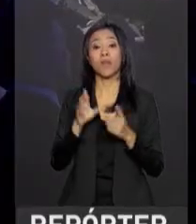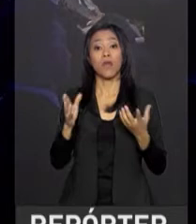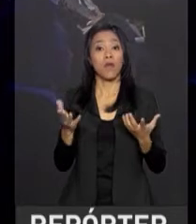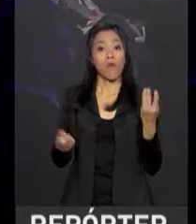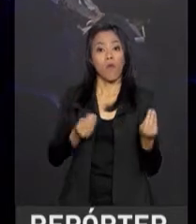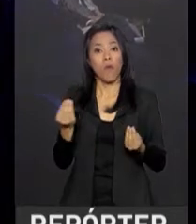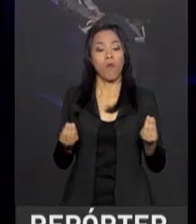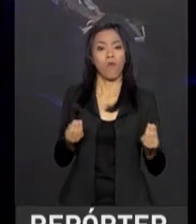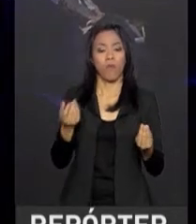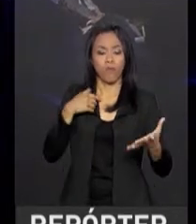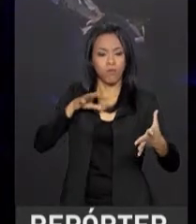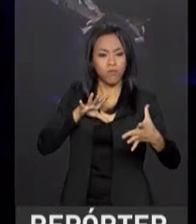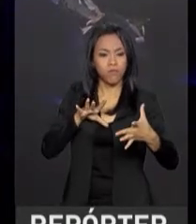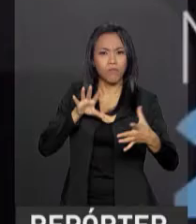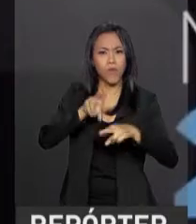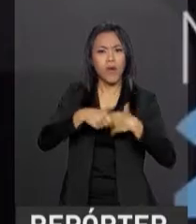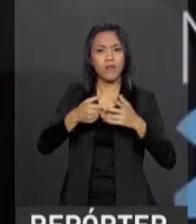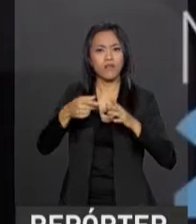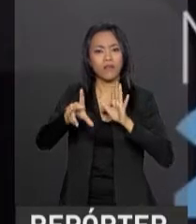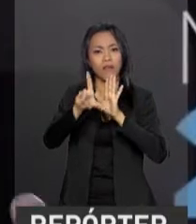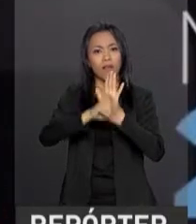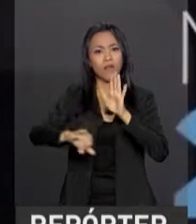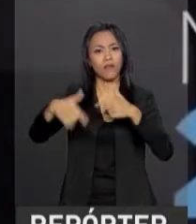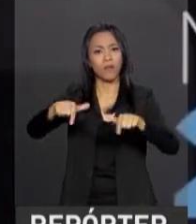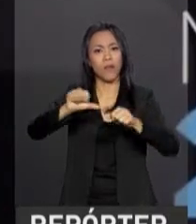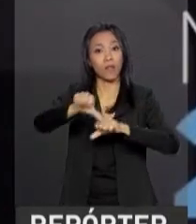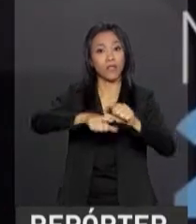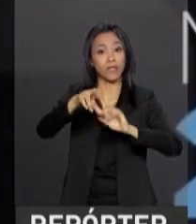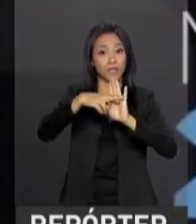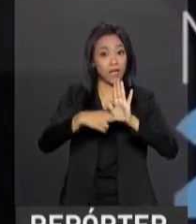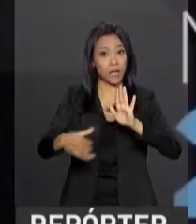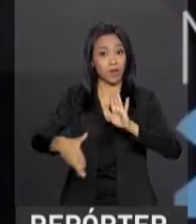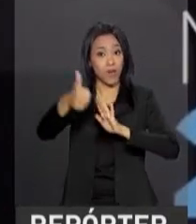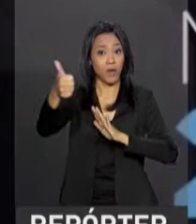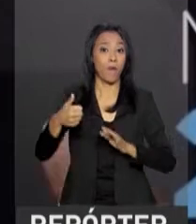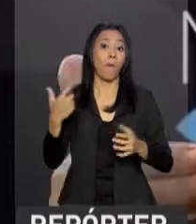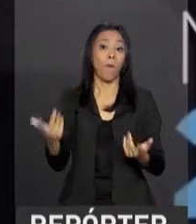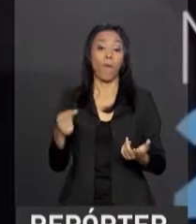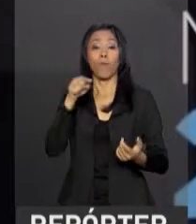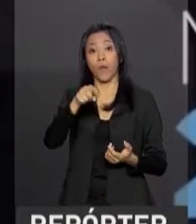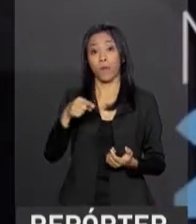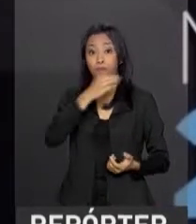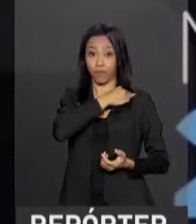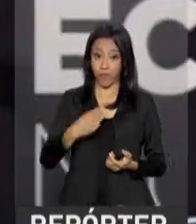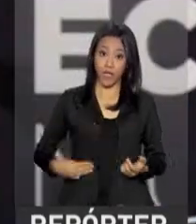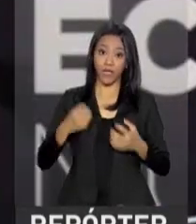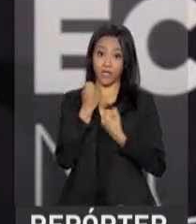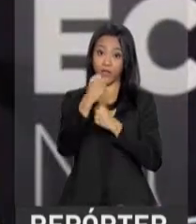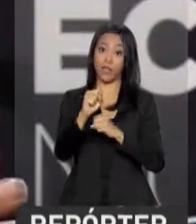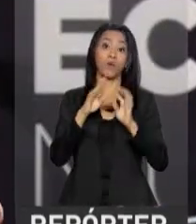com a modernização trabalhista mais cedo em conversa com jornalistas henrique meirelles defendeu que